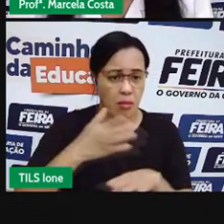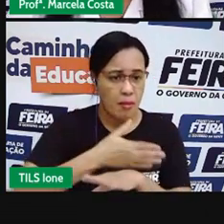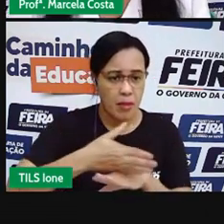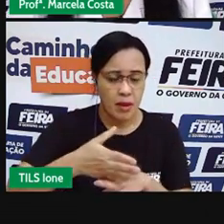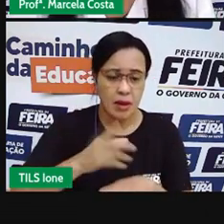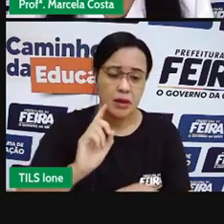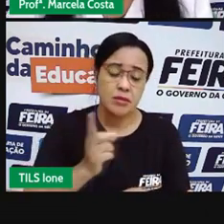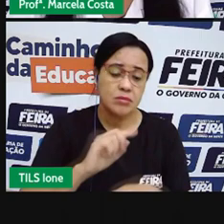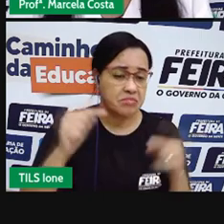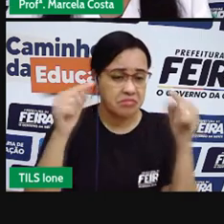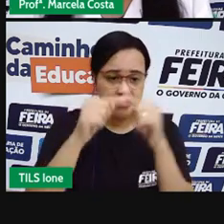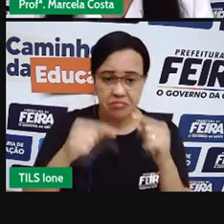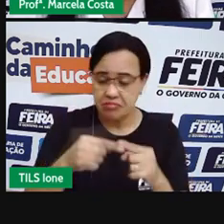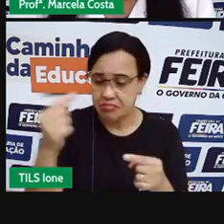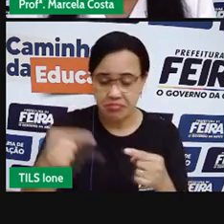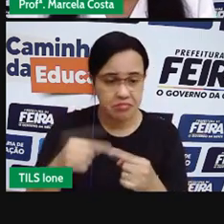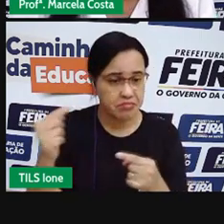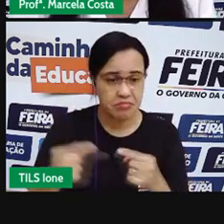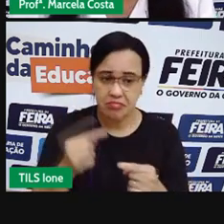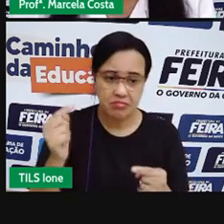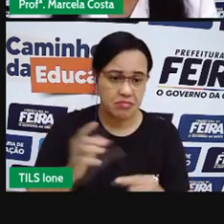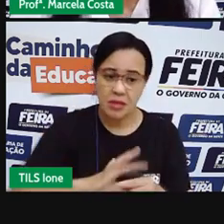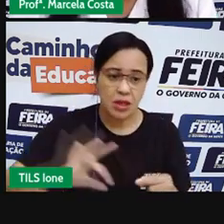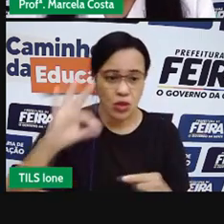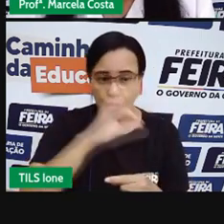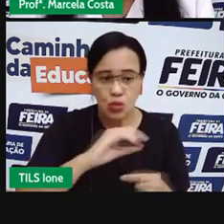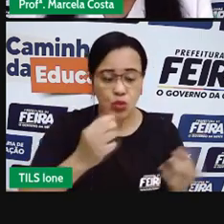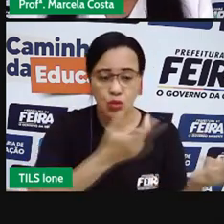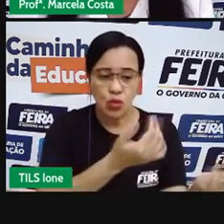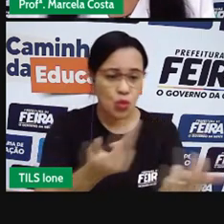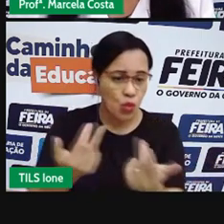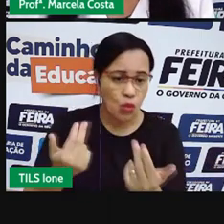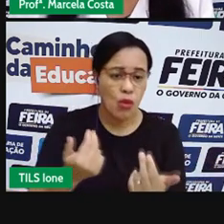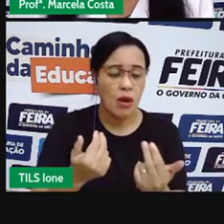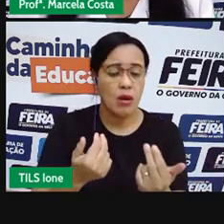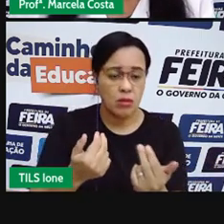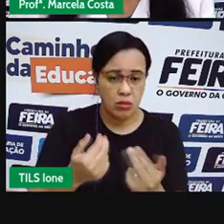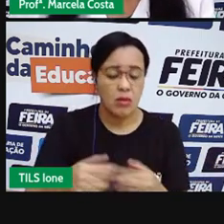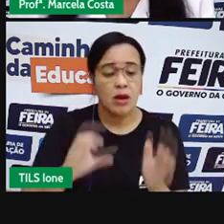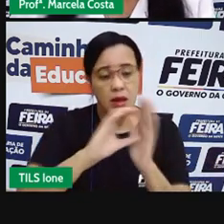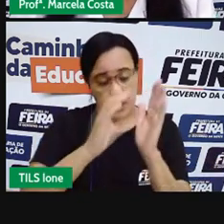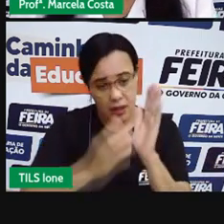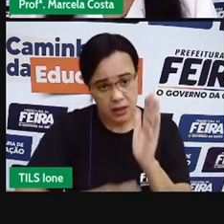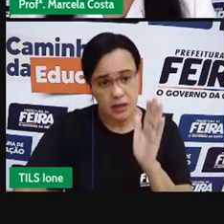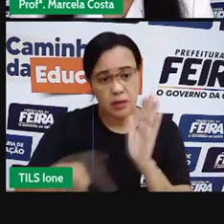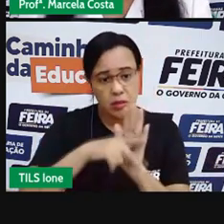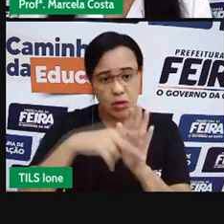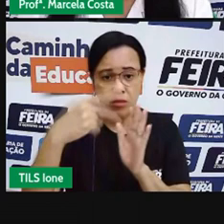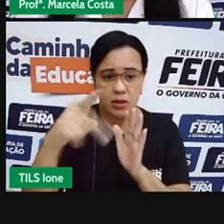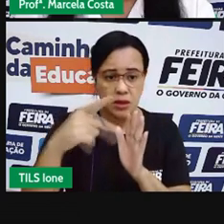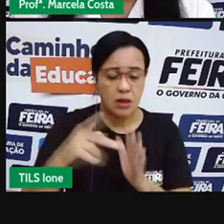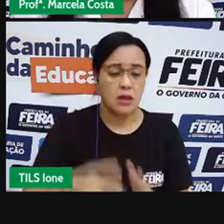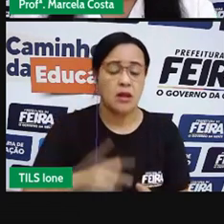da casca, os nutrientes não. Está relacionado a outras características.